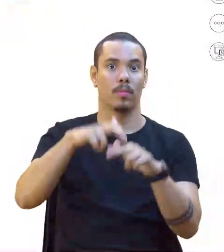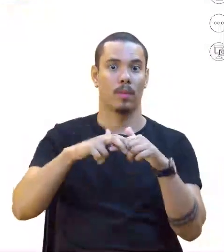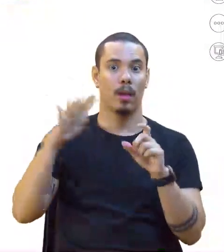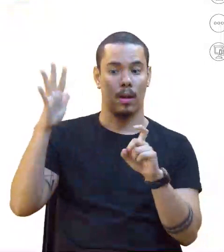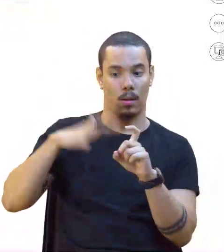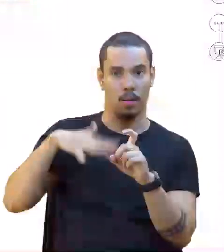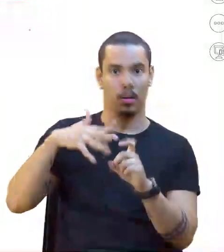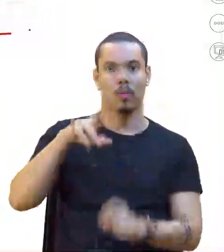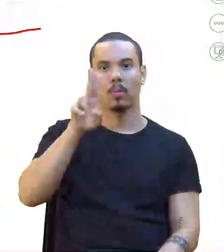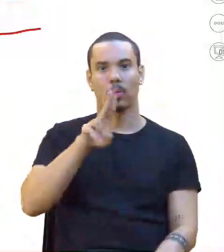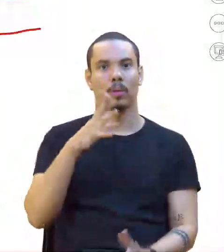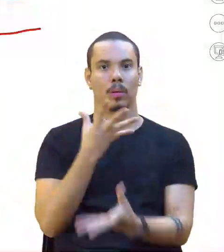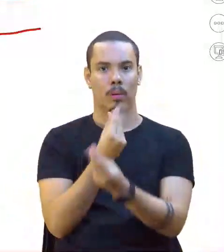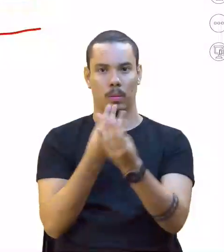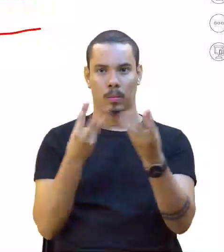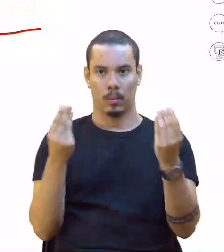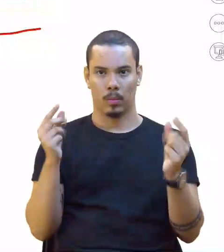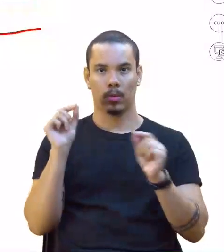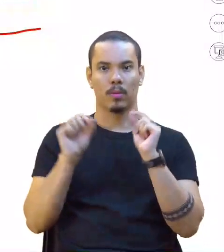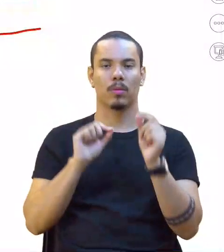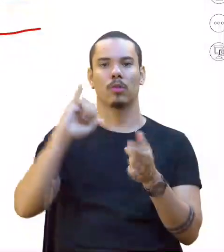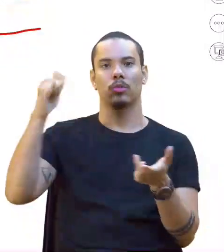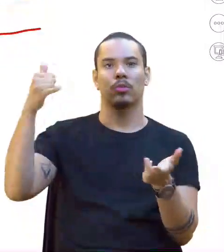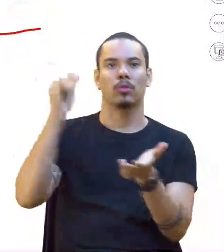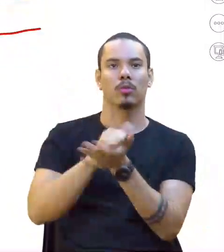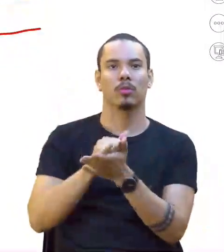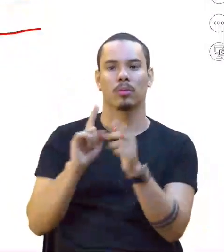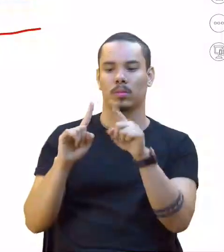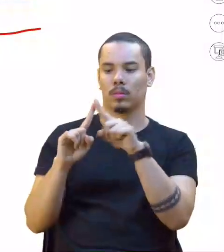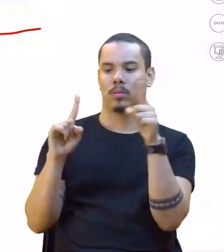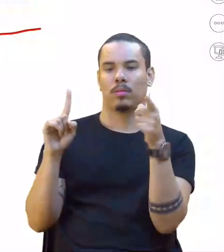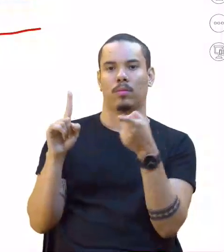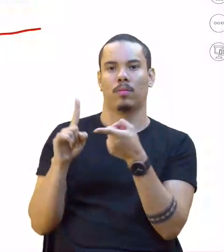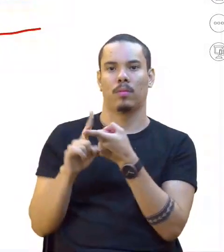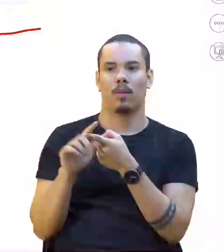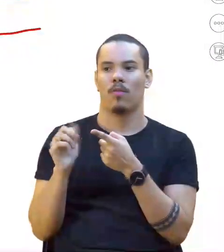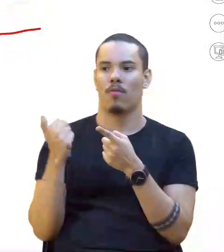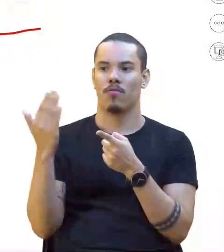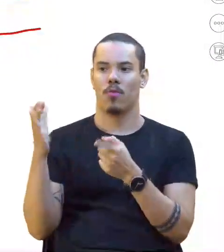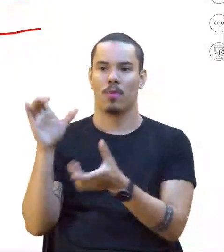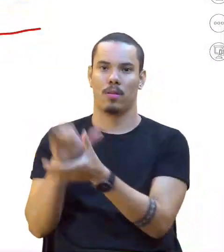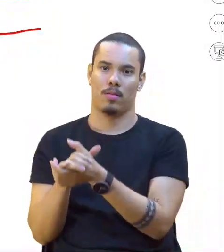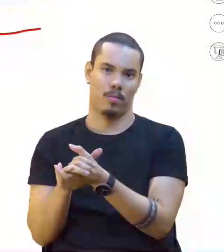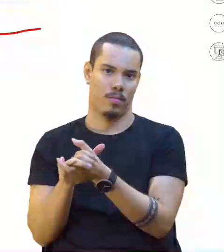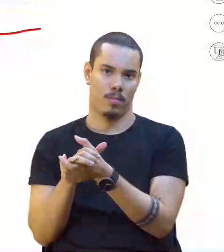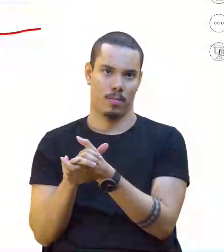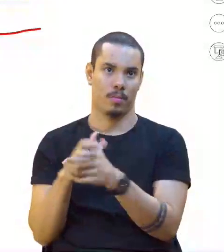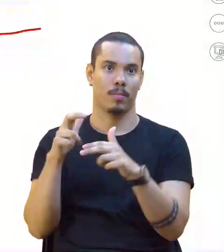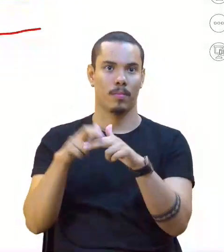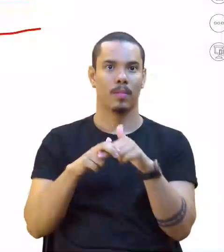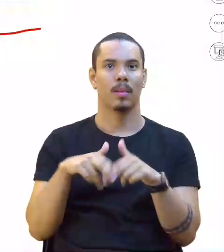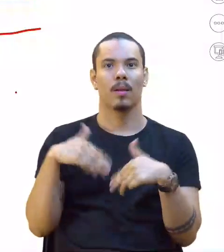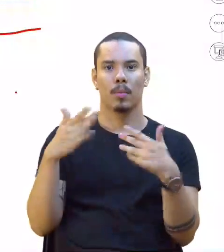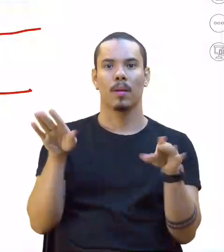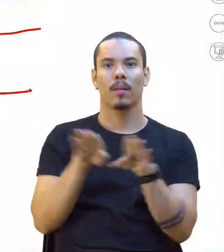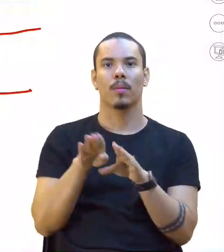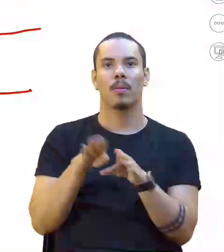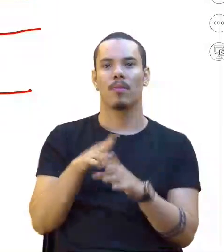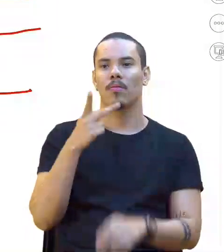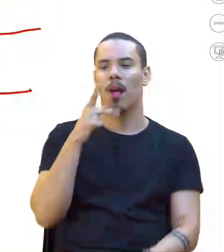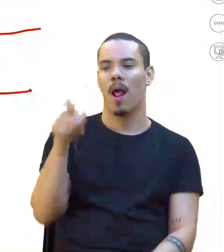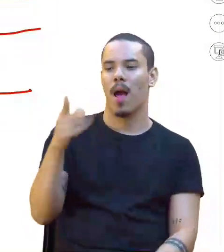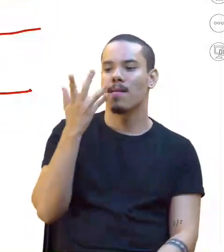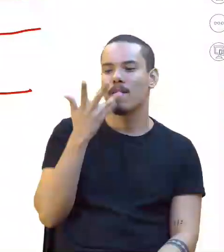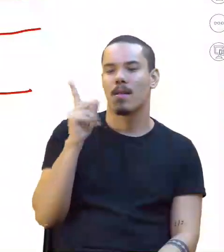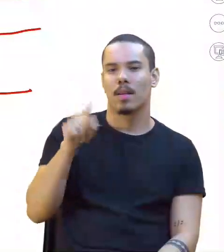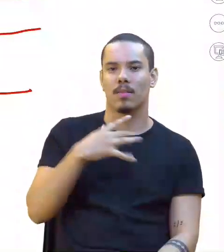utilizada muitas vezes para justificar a gravidez fora do casamento. Ademais, costuma-se dizer que a criança é